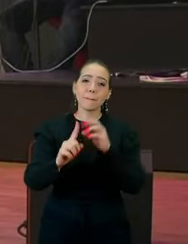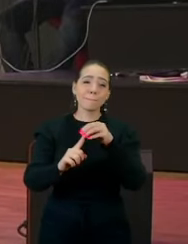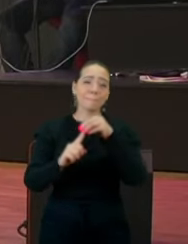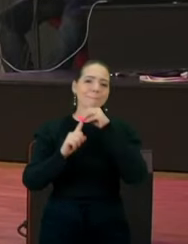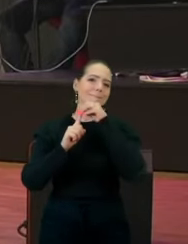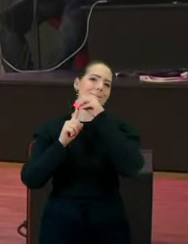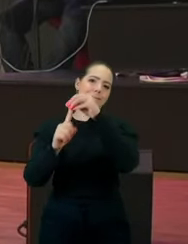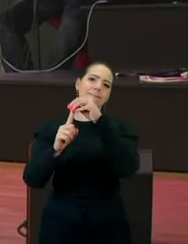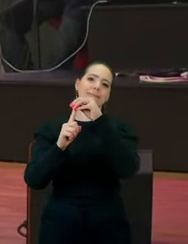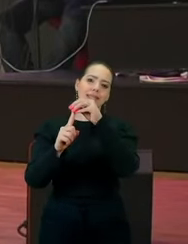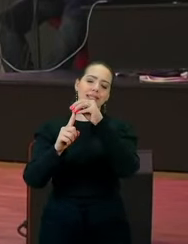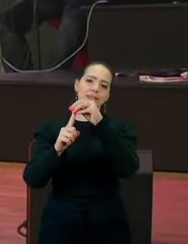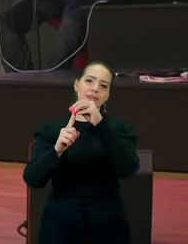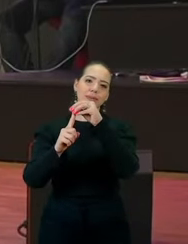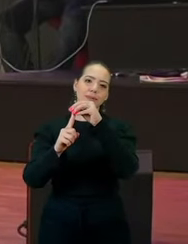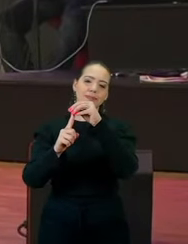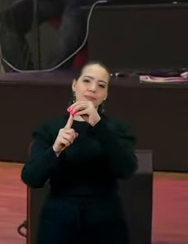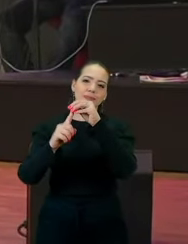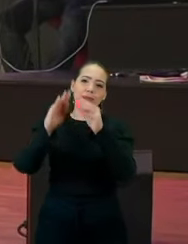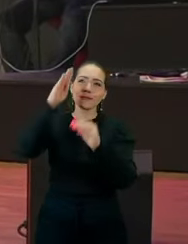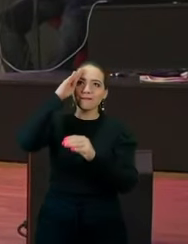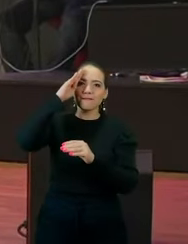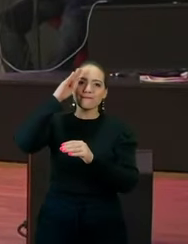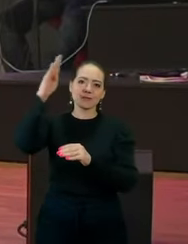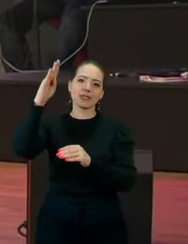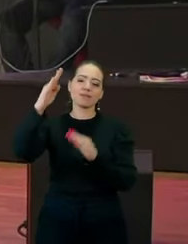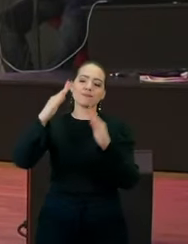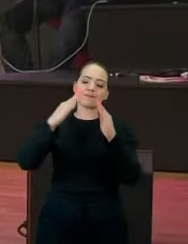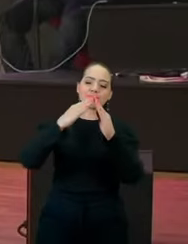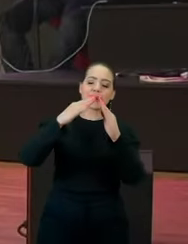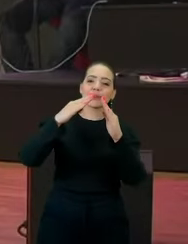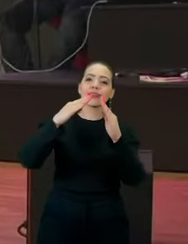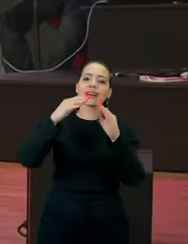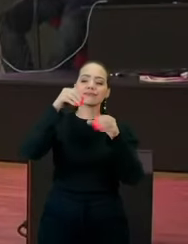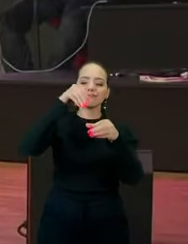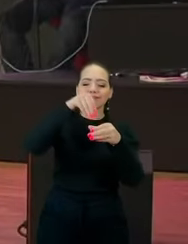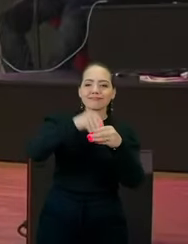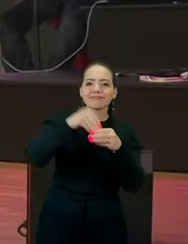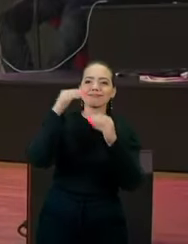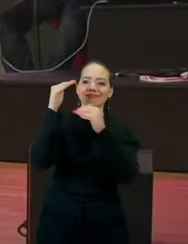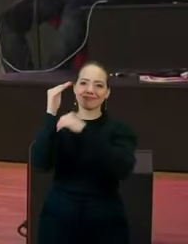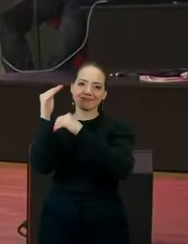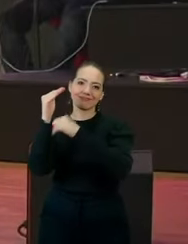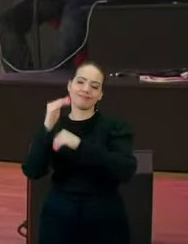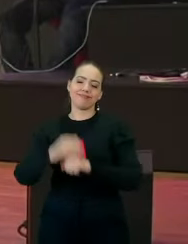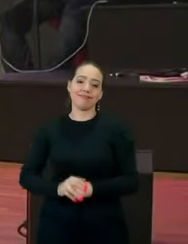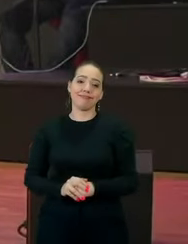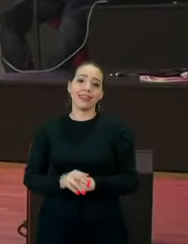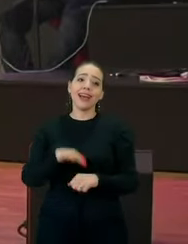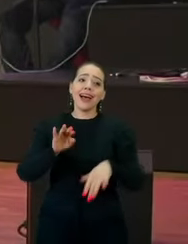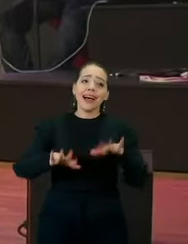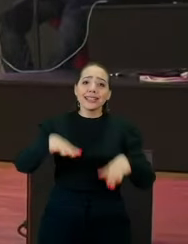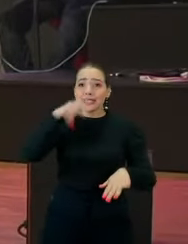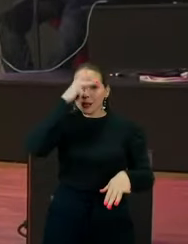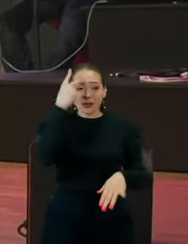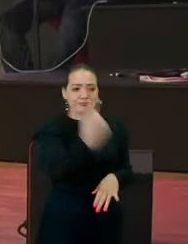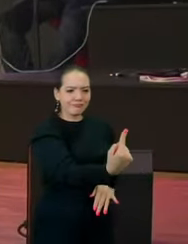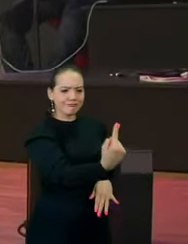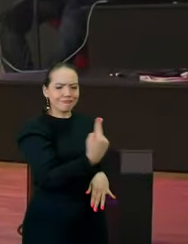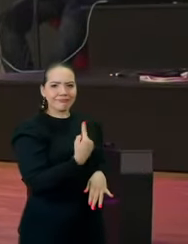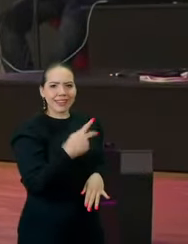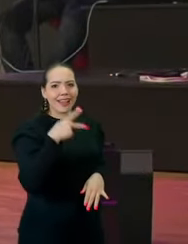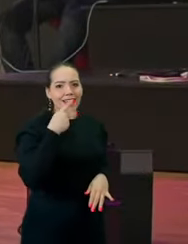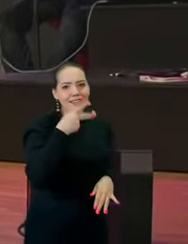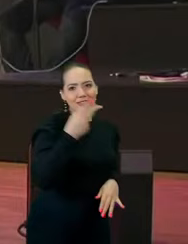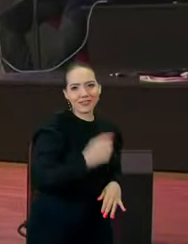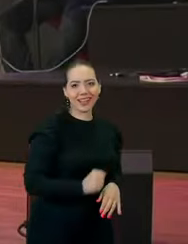Culto maravilhoso, hein, pastora? Carreguei minhas baterias. E já saio com o carregador assim, ó. Porque eu tenho uma semana para ficar longe de Deus,